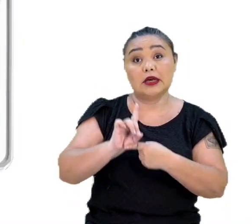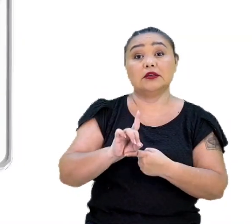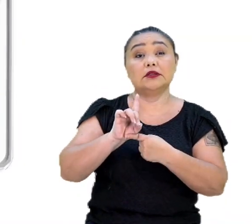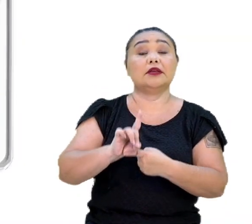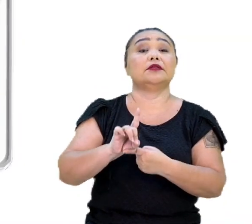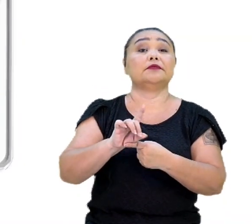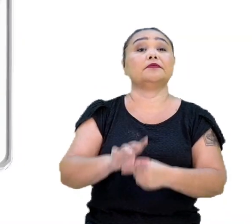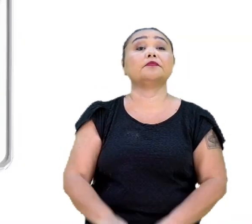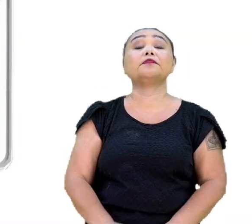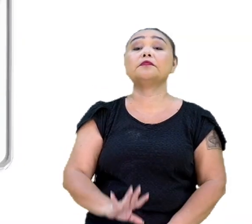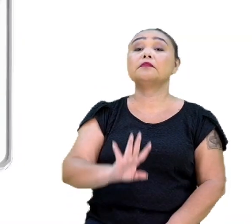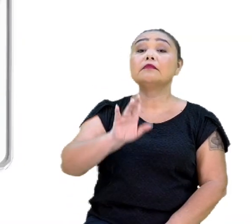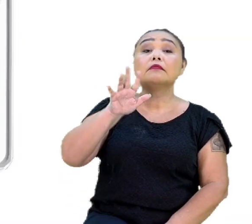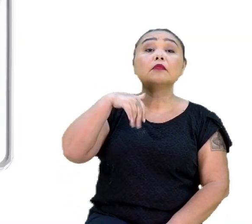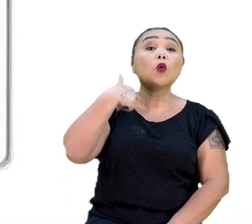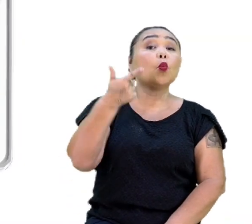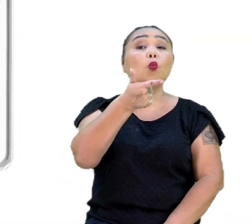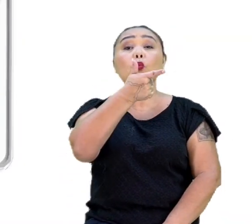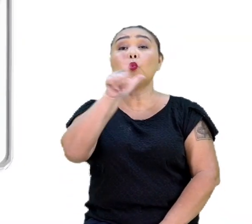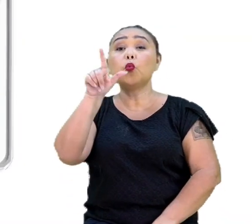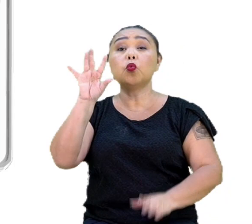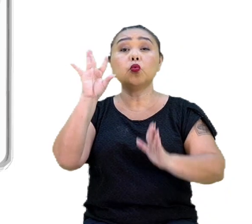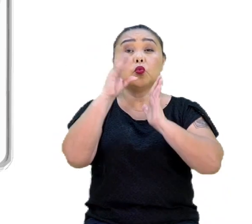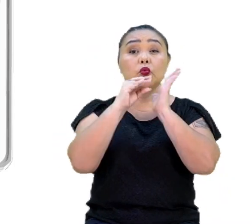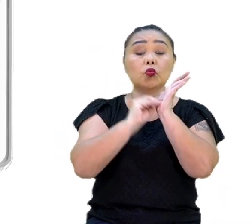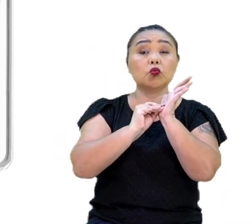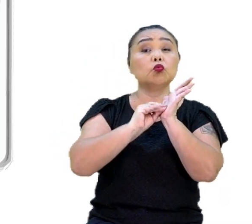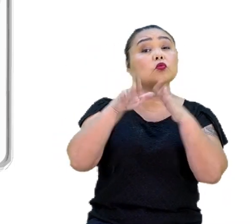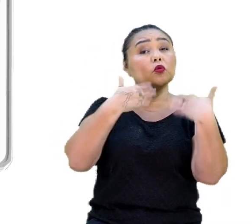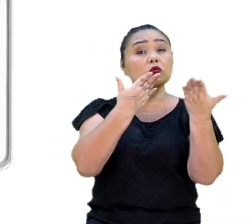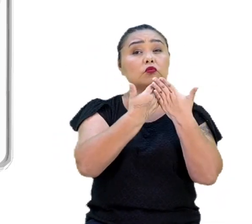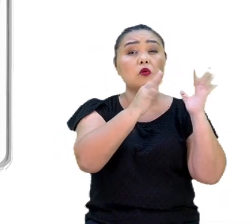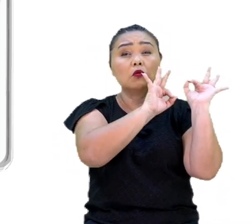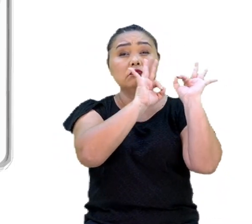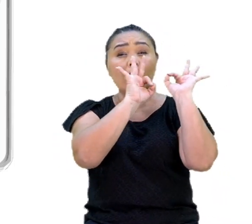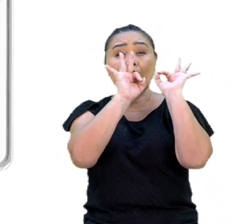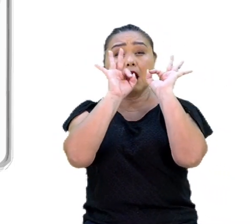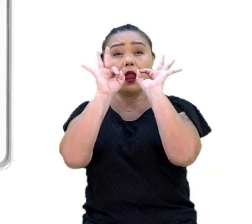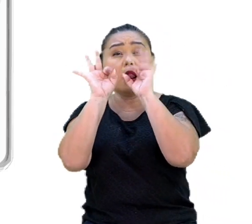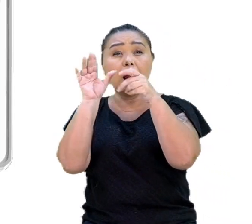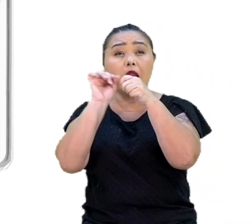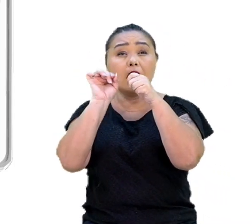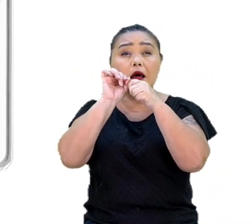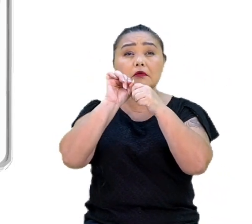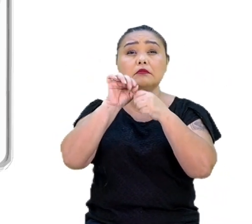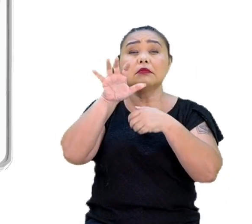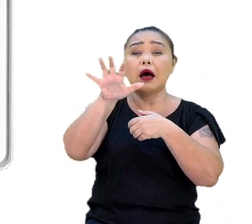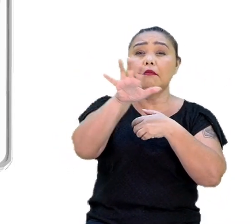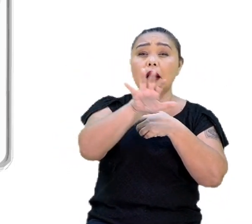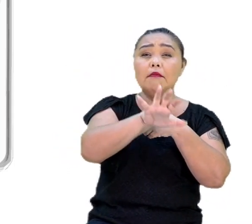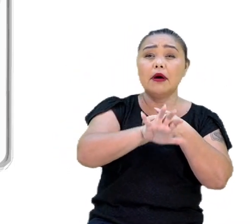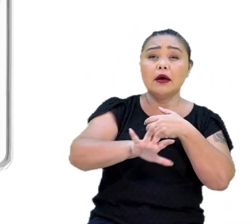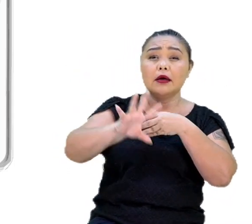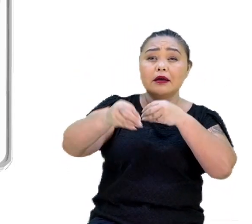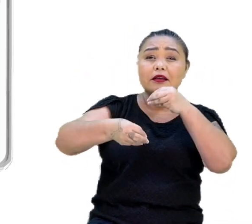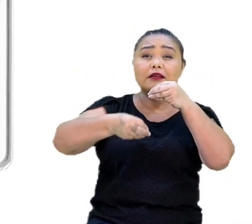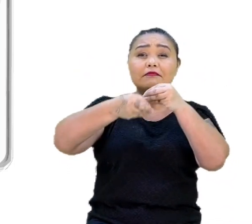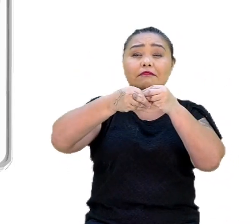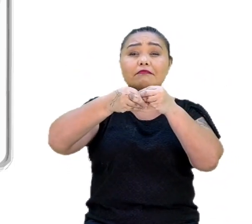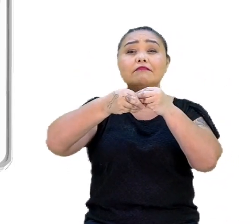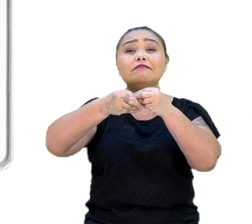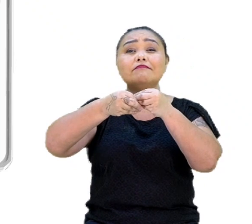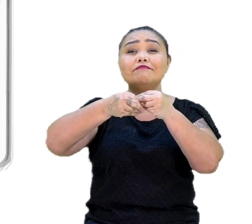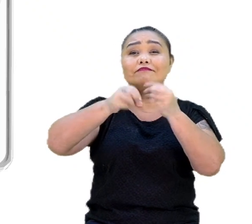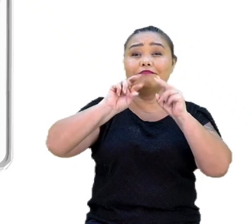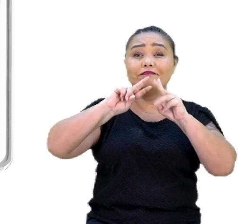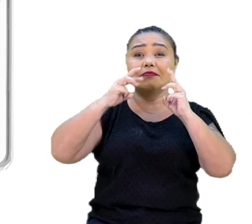densidade. Outro conteúdo que nós vimos foi o estado de agregação. Dentro desse estado de